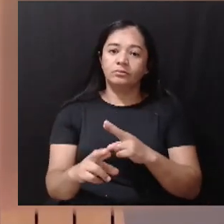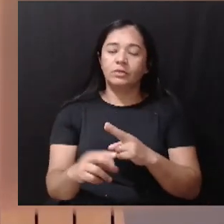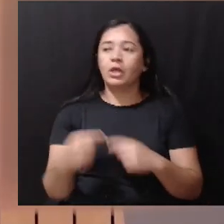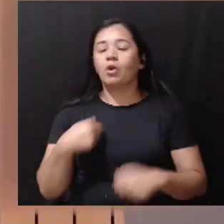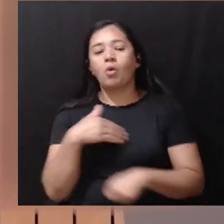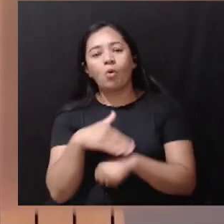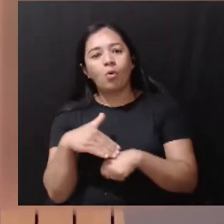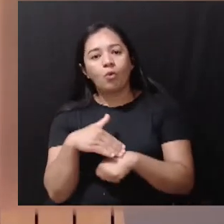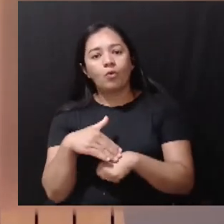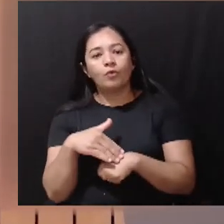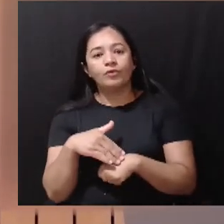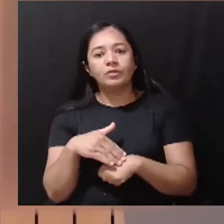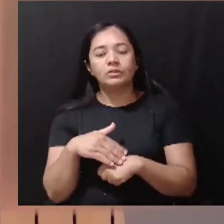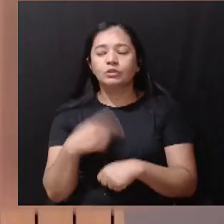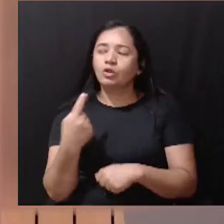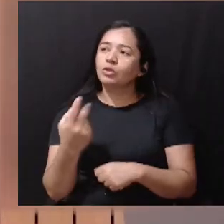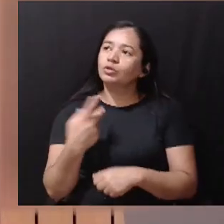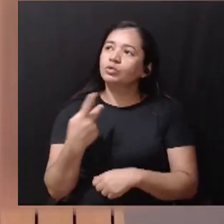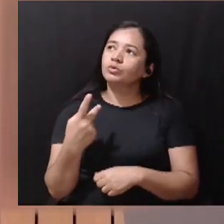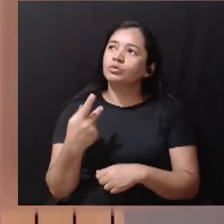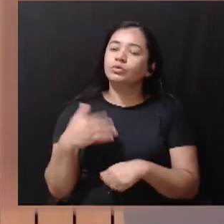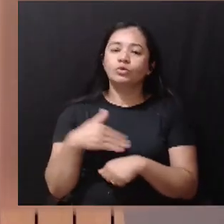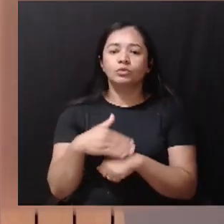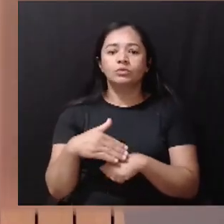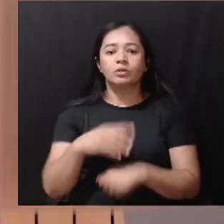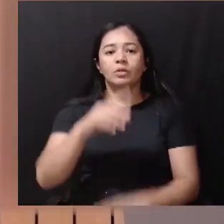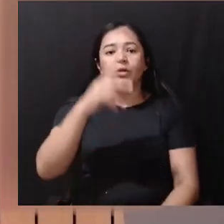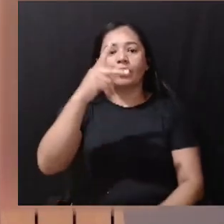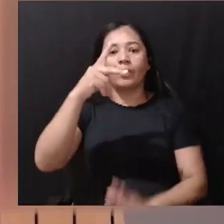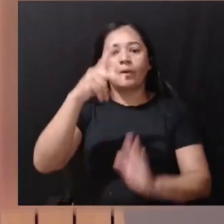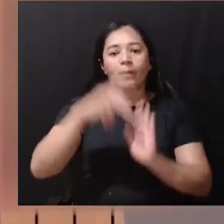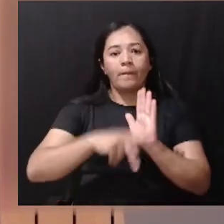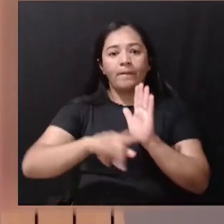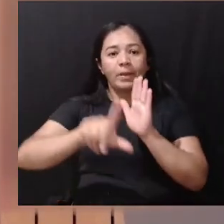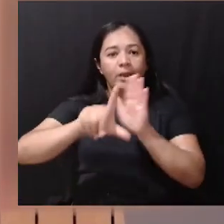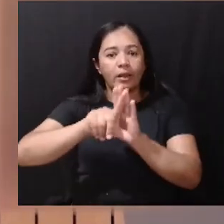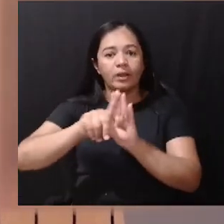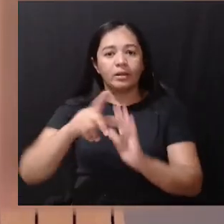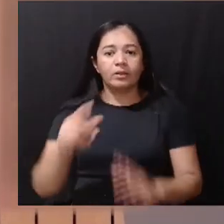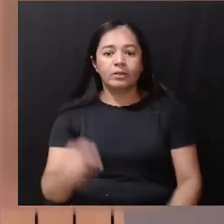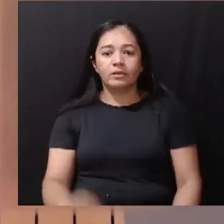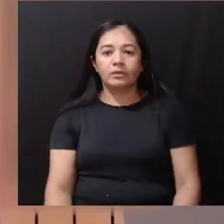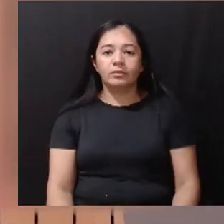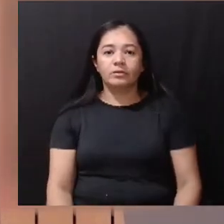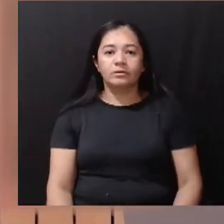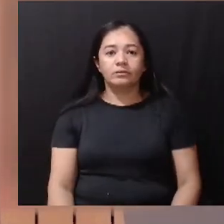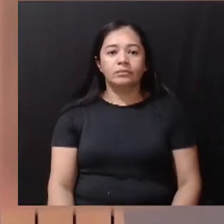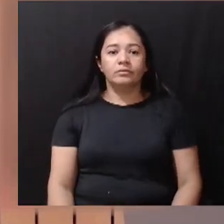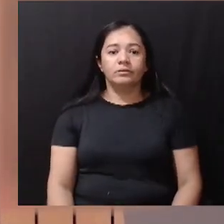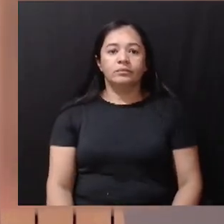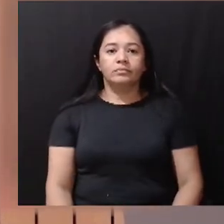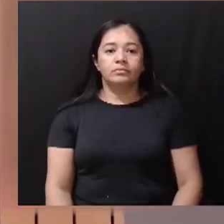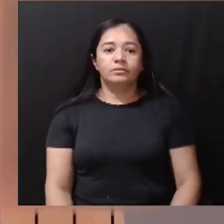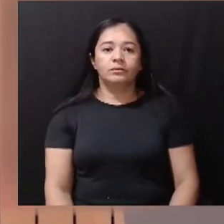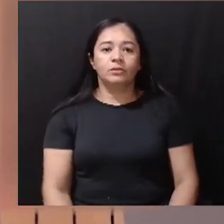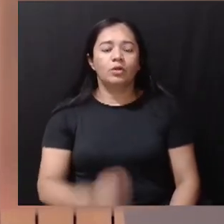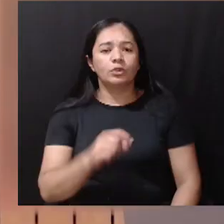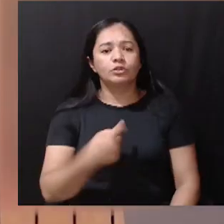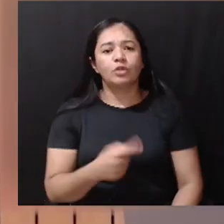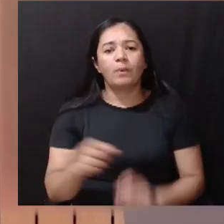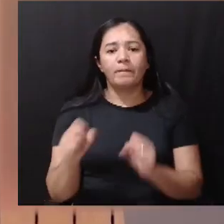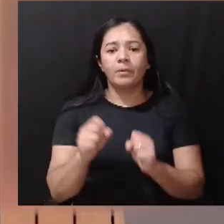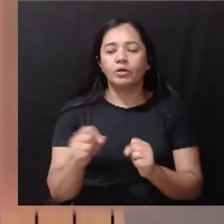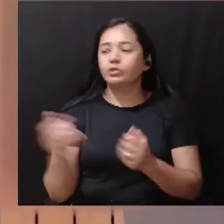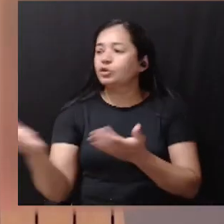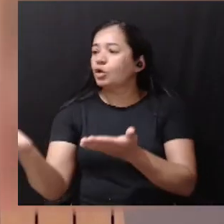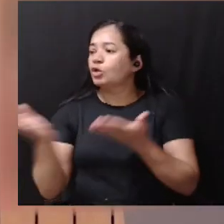das aulas a gente estava discutindo, por exemplo, sobre a PL, né, então, que vai ser impactamente. Então, quem é que a gente pode chamar para poder fazer parte,